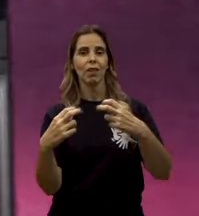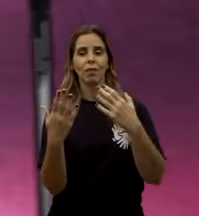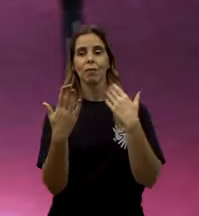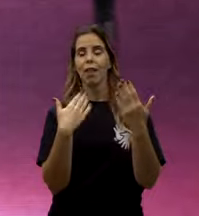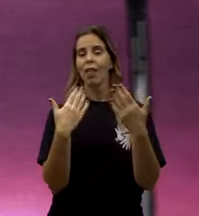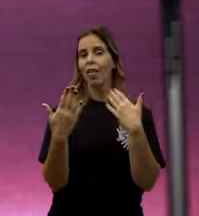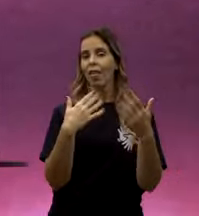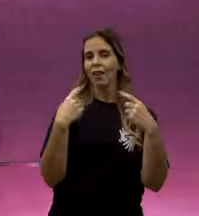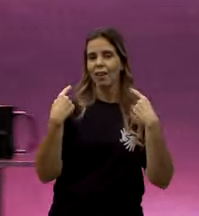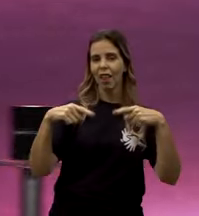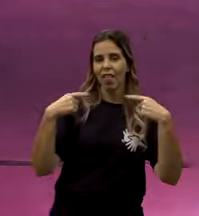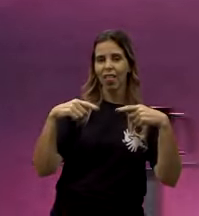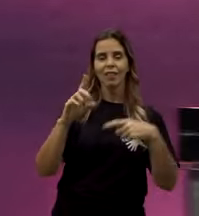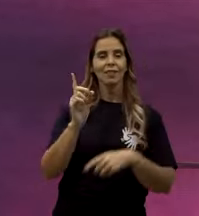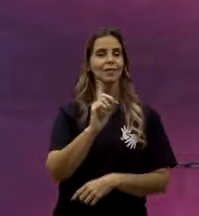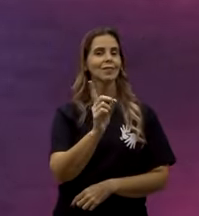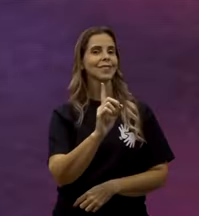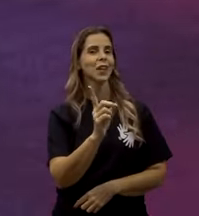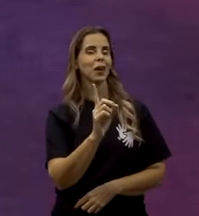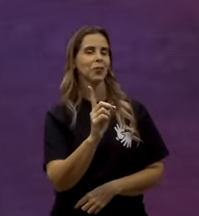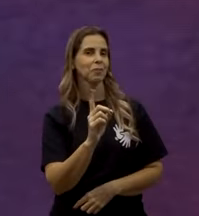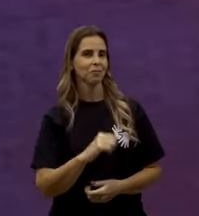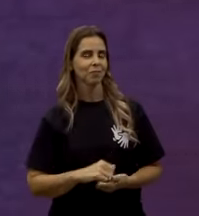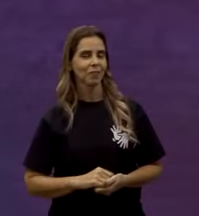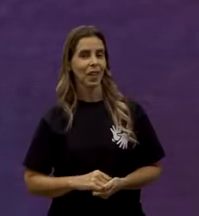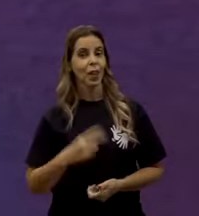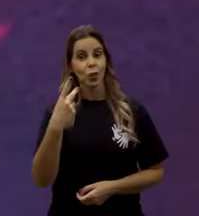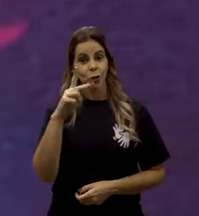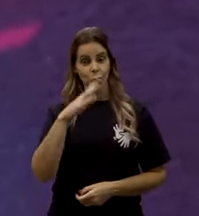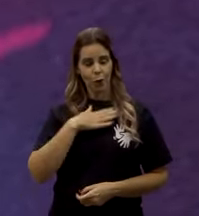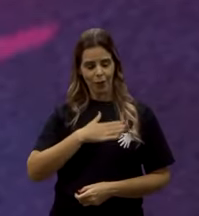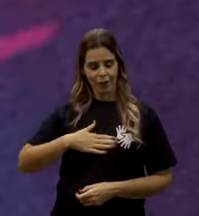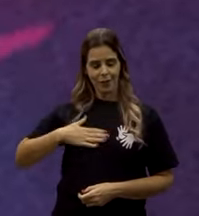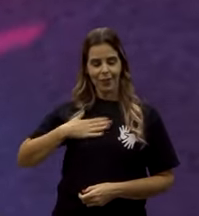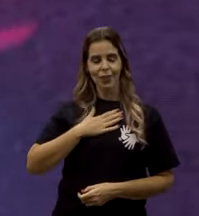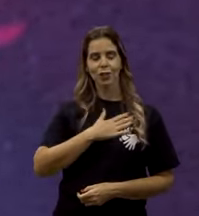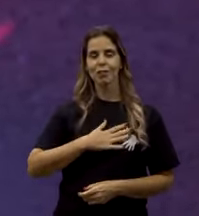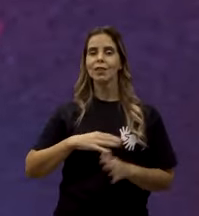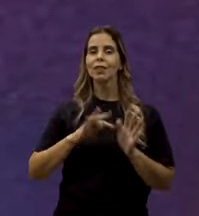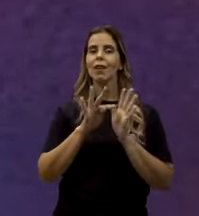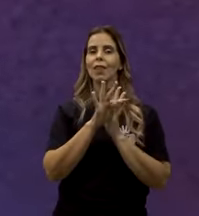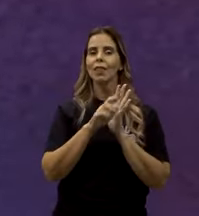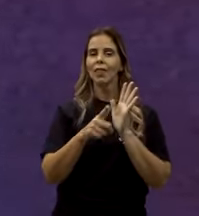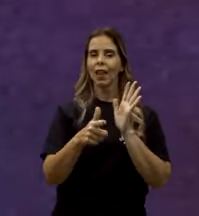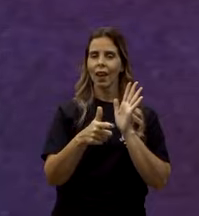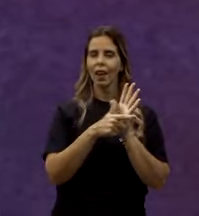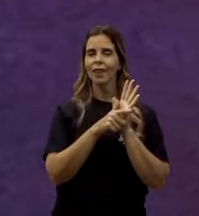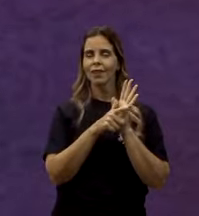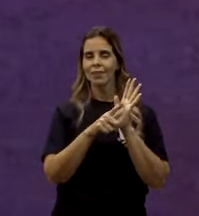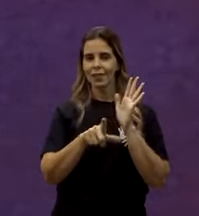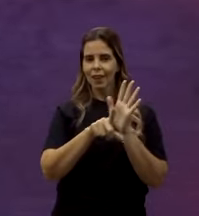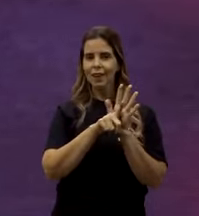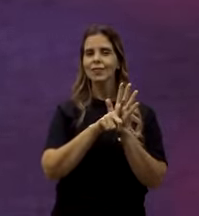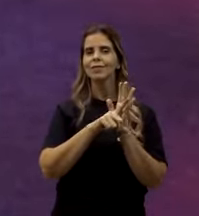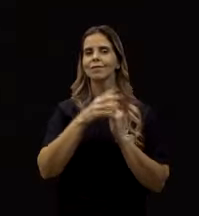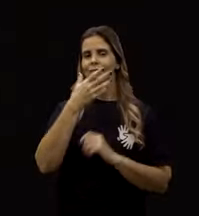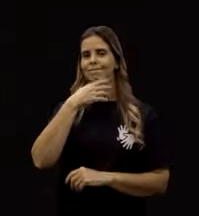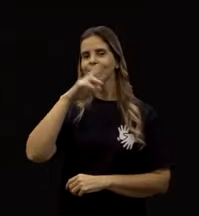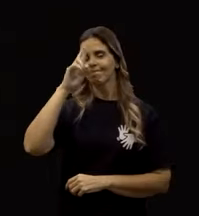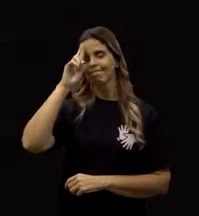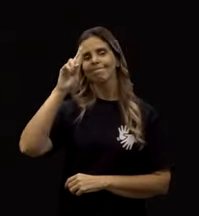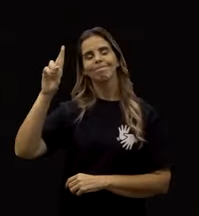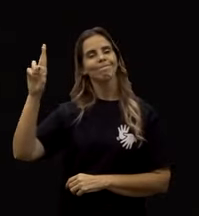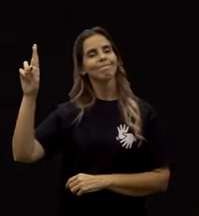ao contrário sua satisfação tá na lei do senhor e nela medita de dia e de noite esse aí ó quem faz isso